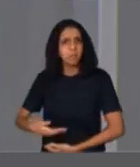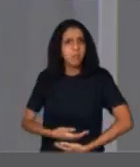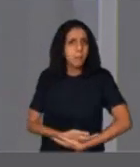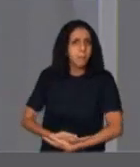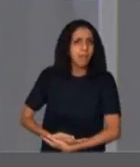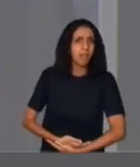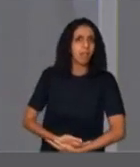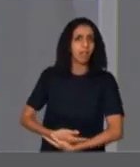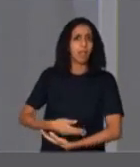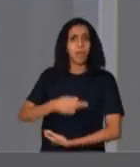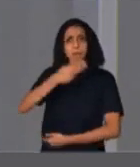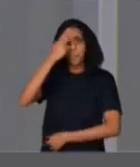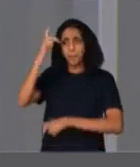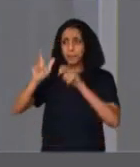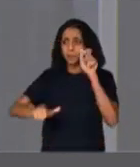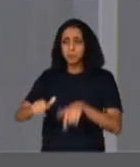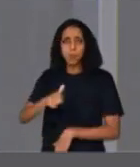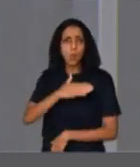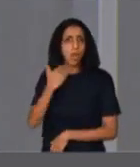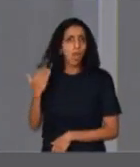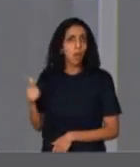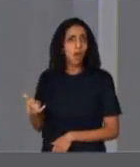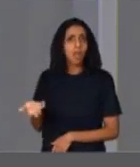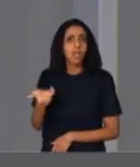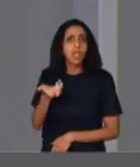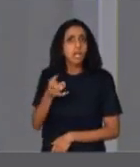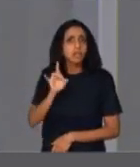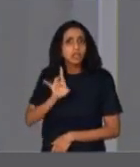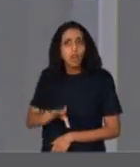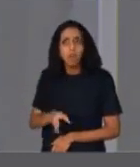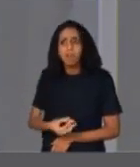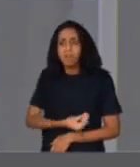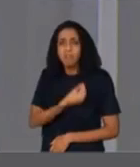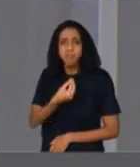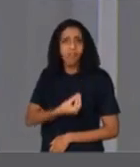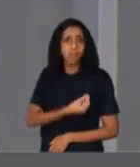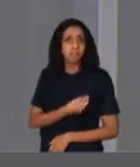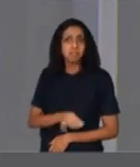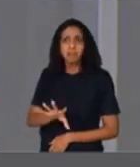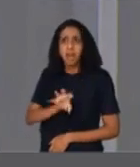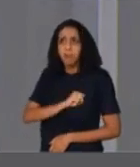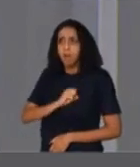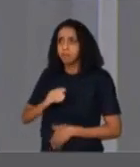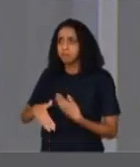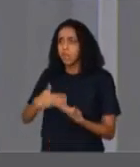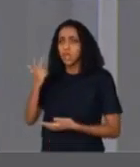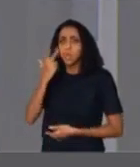bebês, de pessoas que queriam simplesmente viver e amar como outra qualquer do planeta.